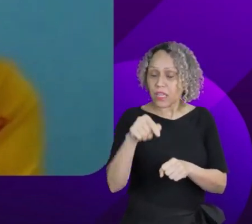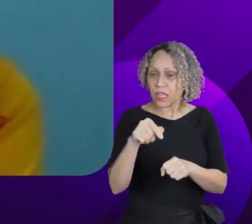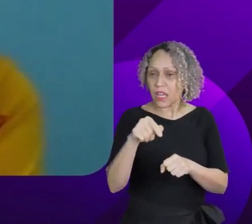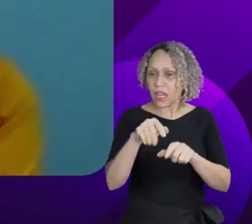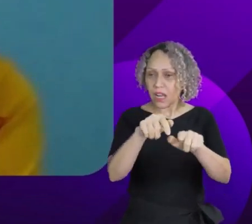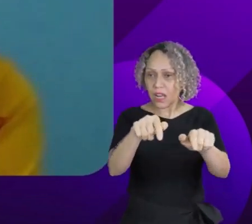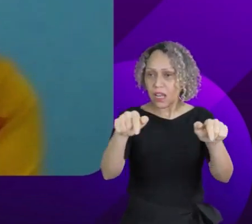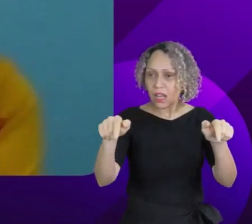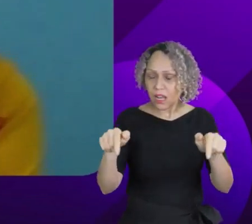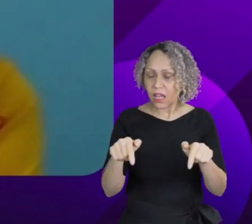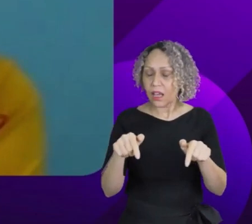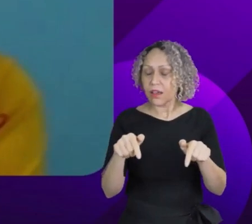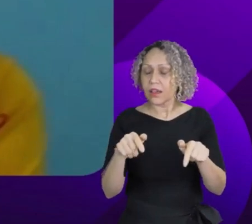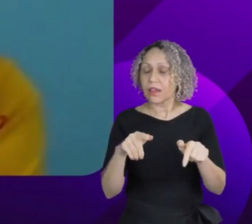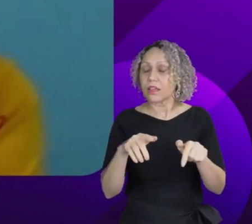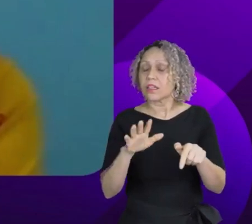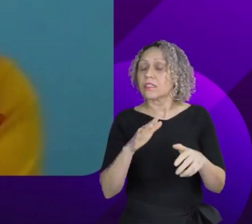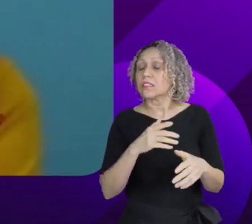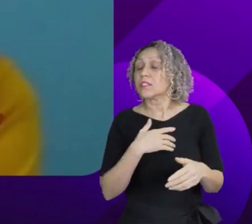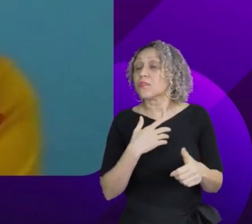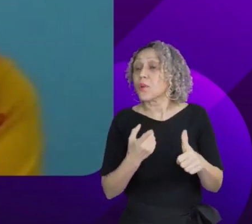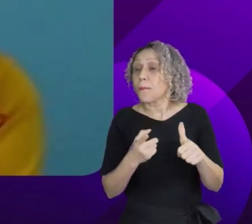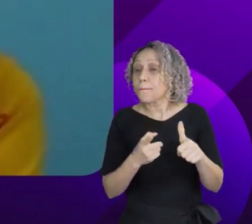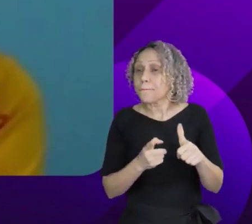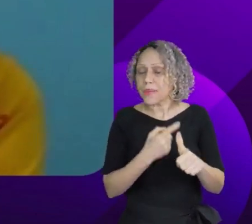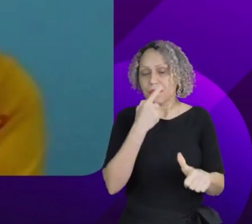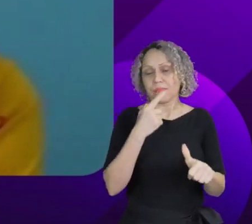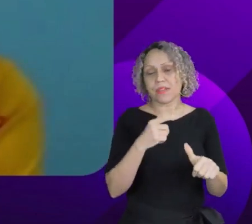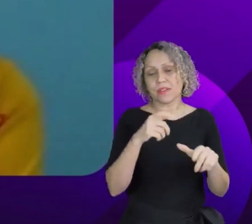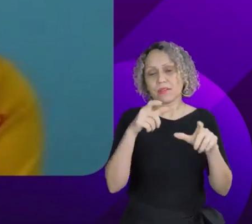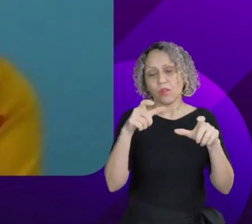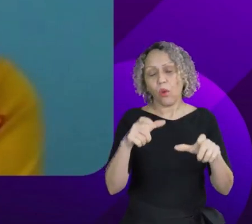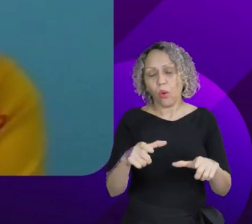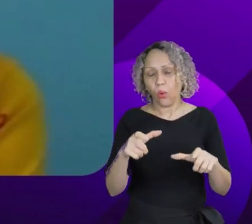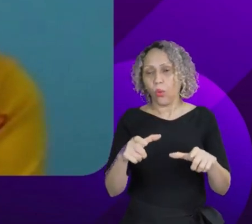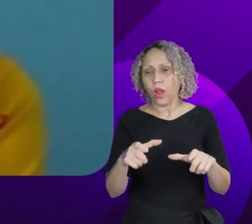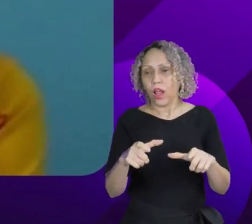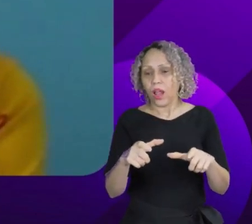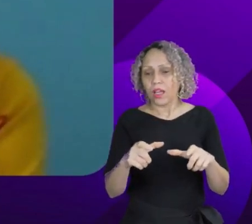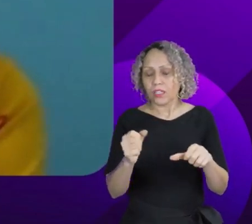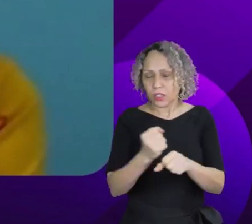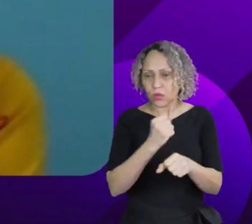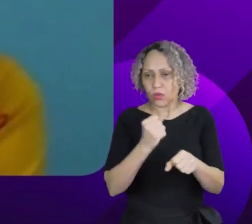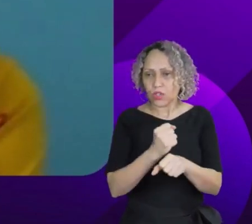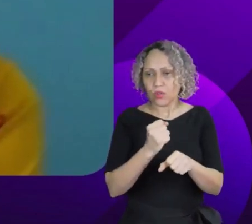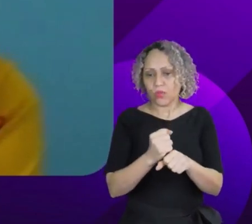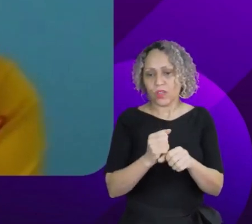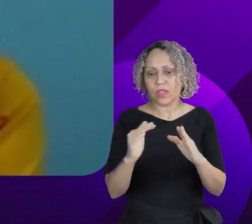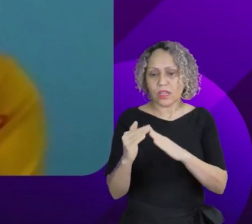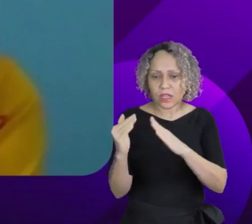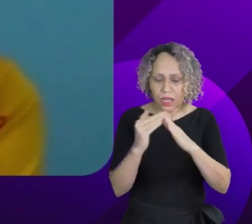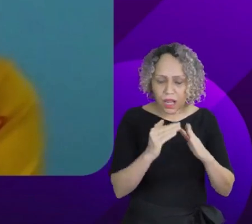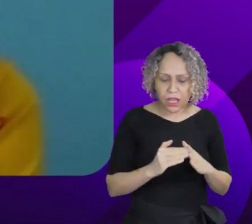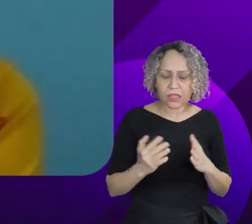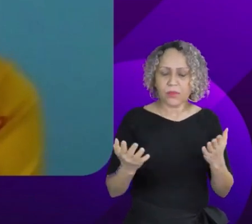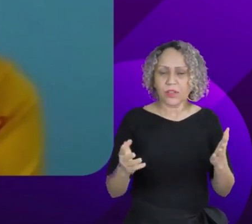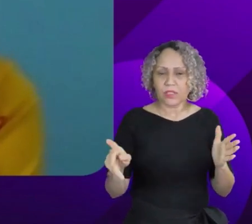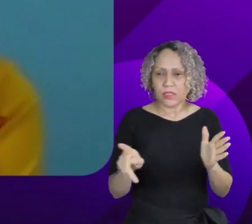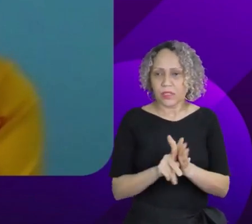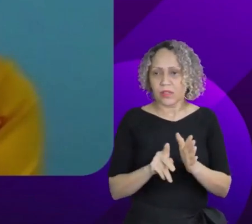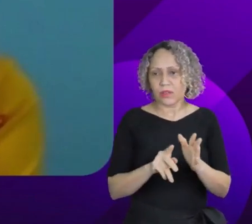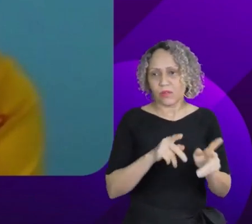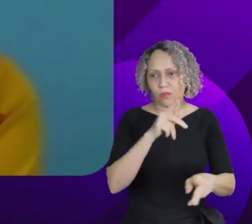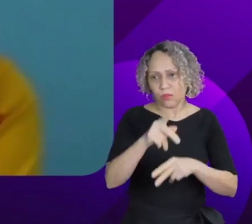tirar as pedras do meu caminho e hoje eu me coloco à disposição para que outras companheiras também, junto com o